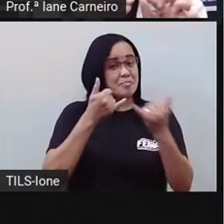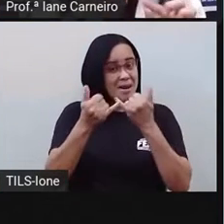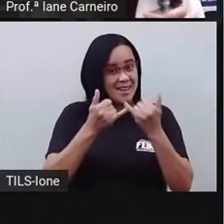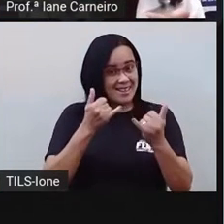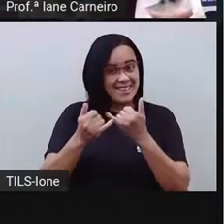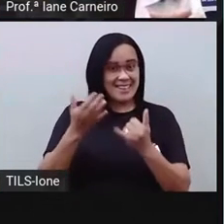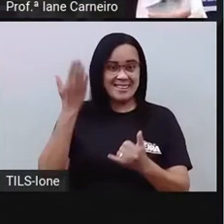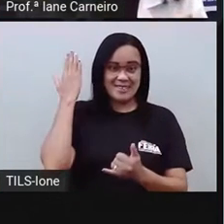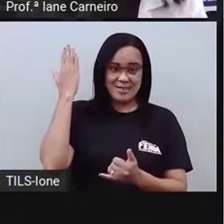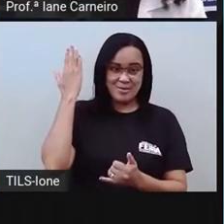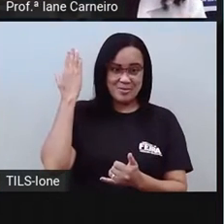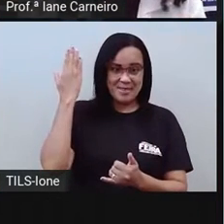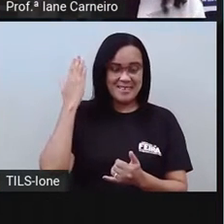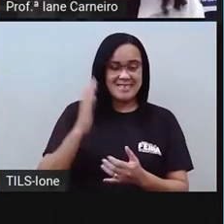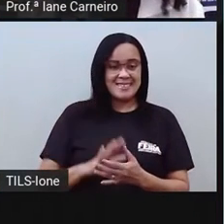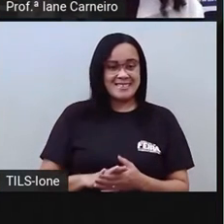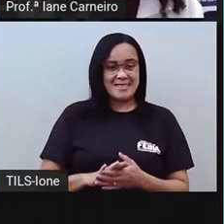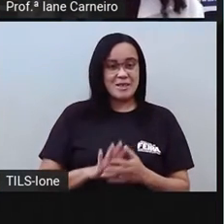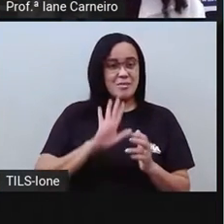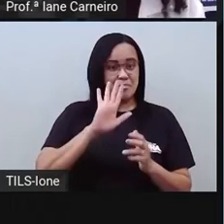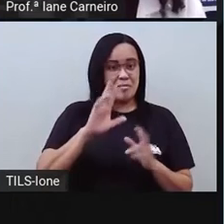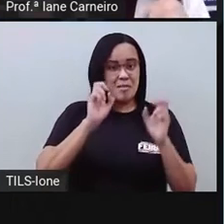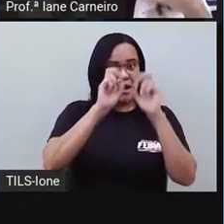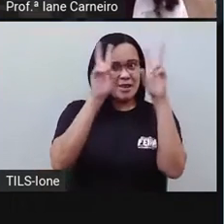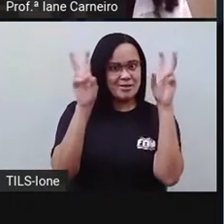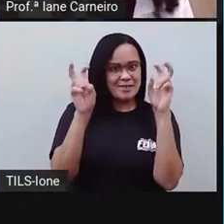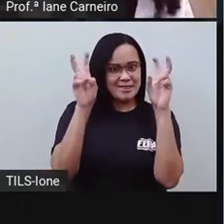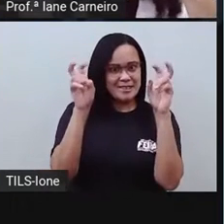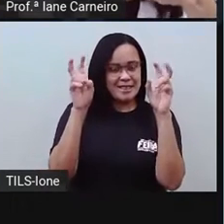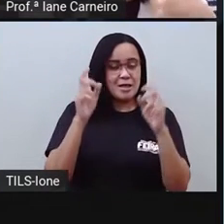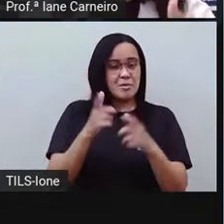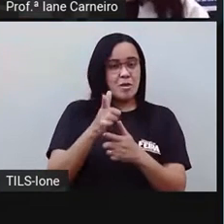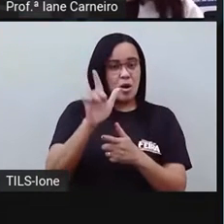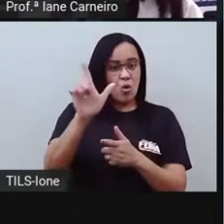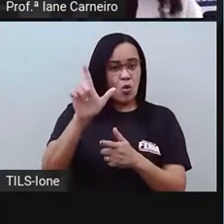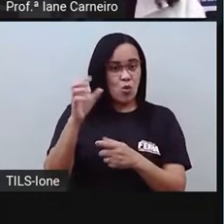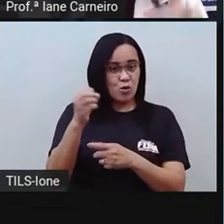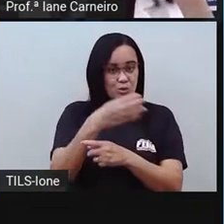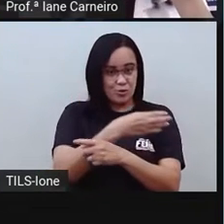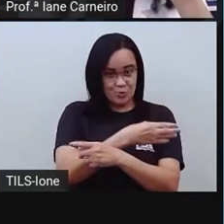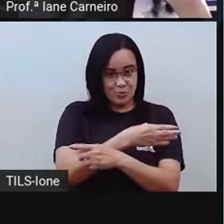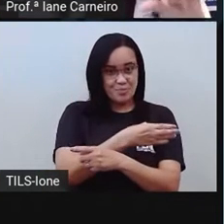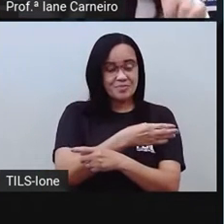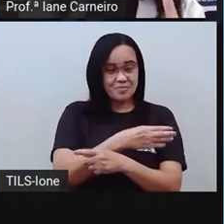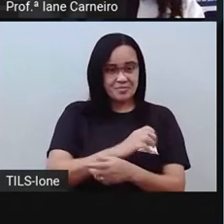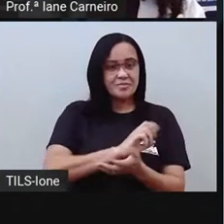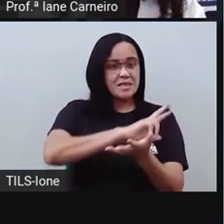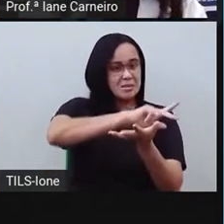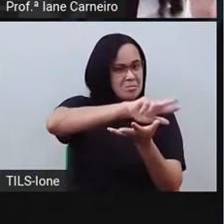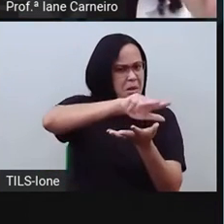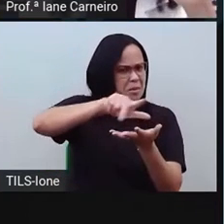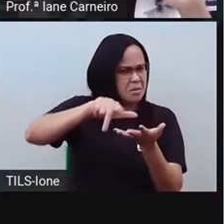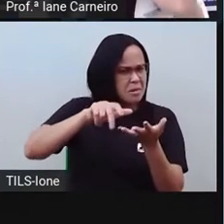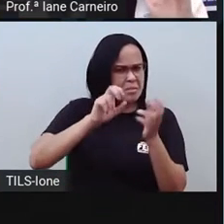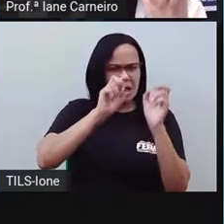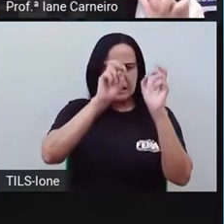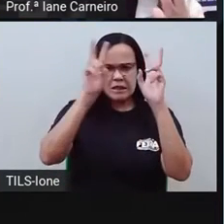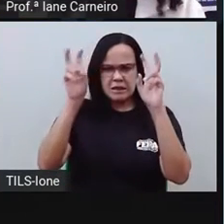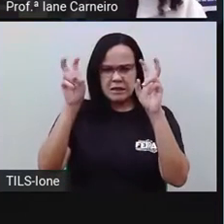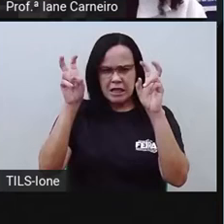a gente vai entrar num outro tema aí. A gente já falou de identidade, né, de diferenças,